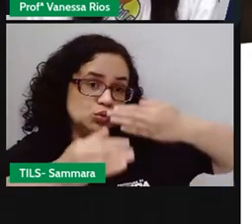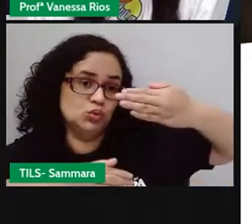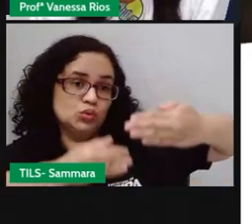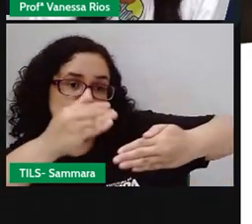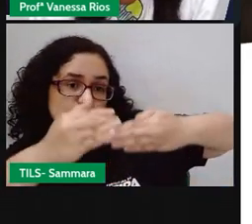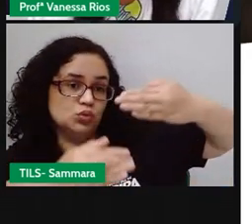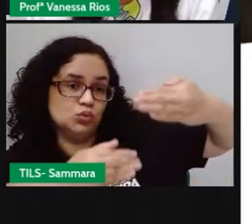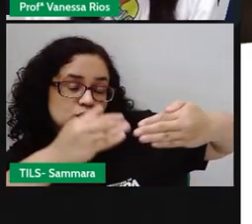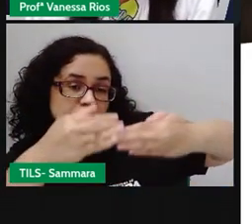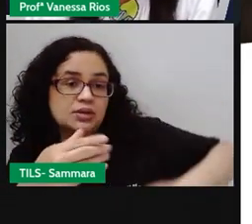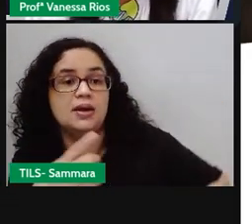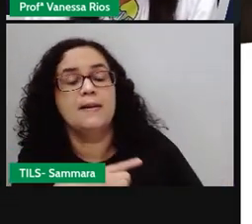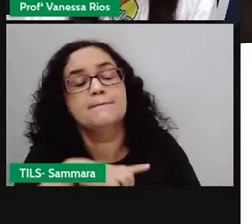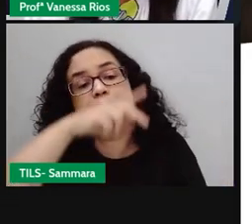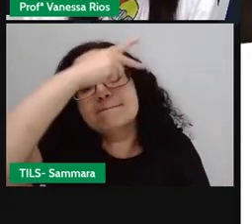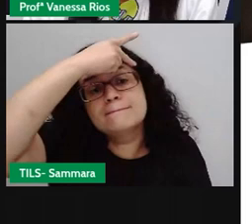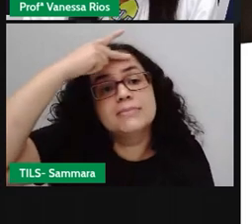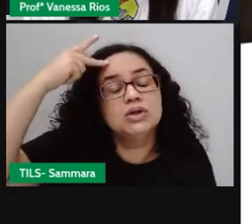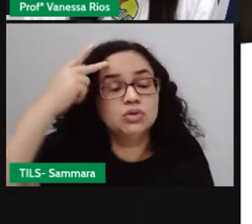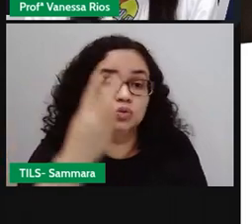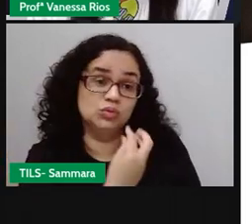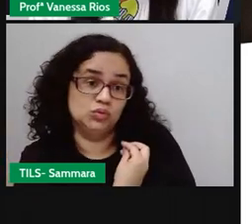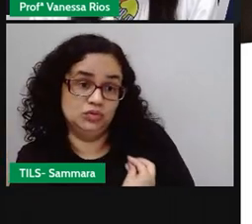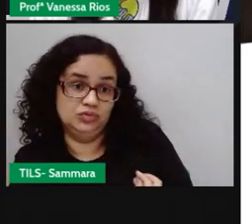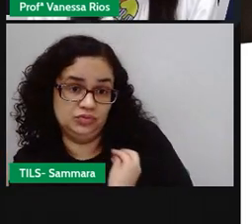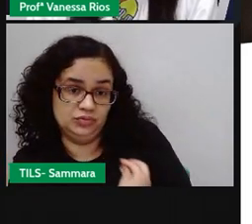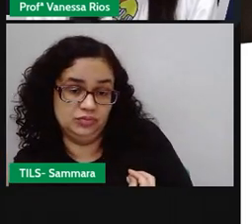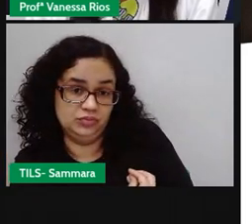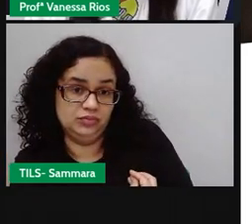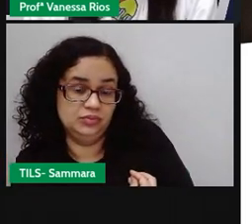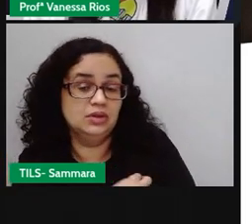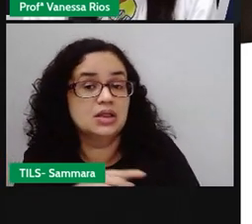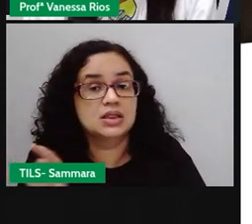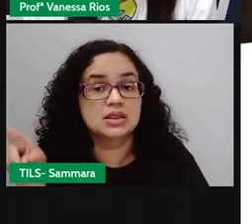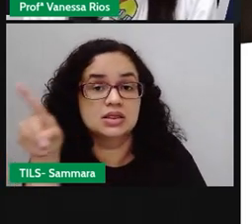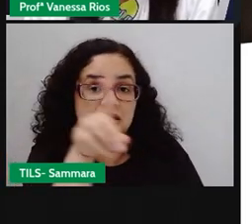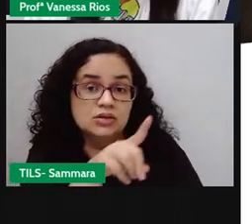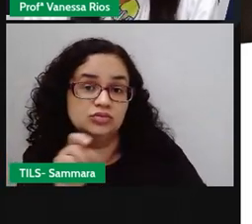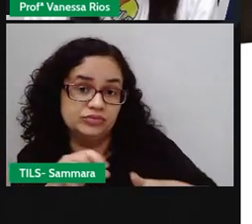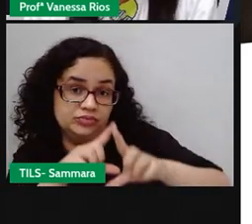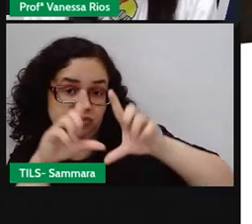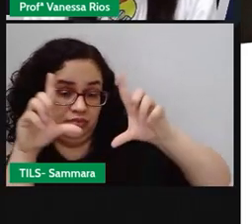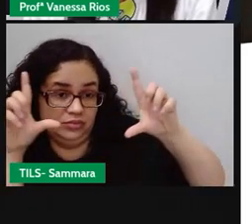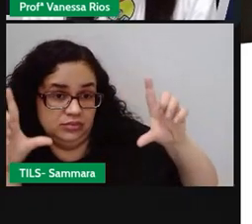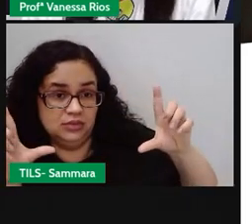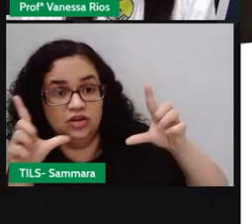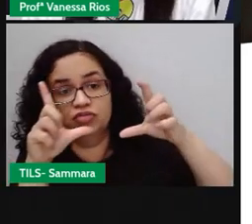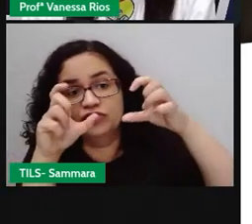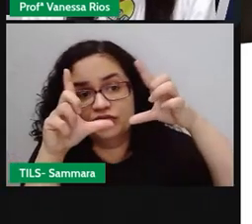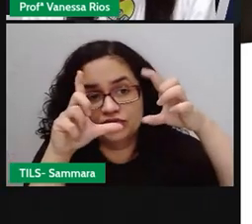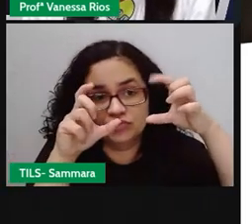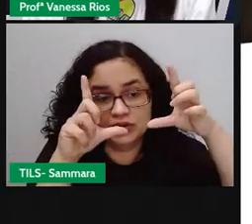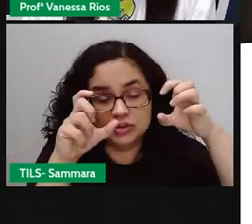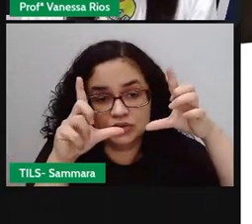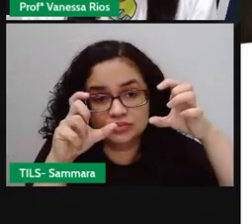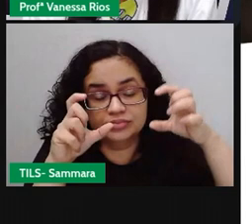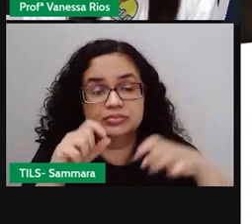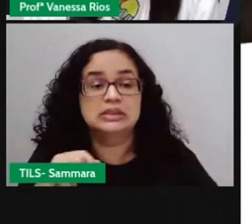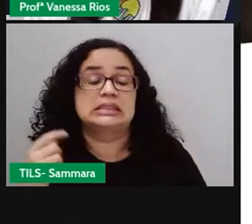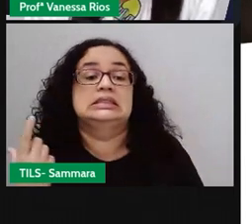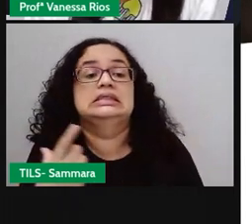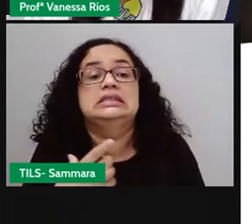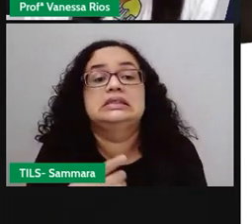dos momentos em que a gente vive. A Pró trouxe como imagem aí para ilustrar, né, os álbuns de fotografia